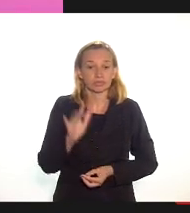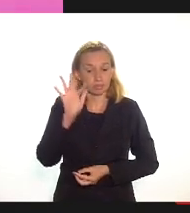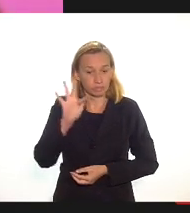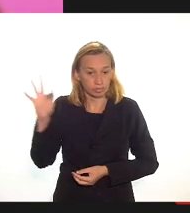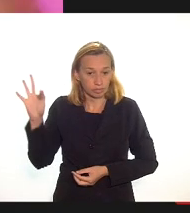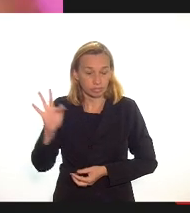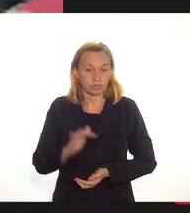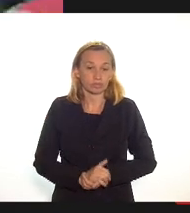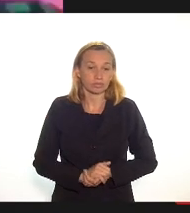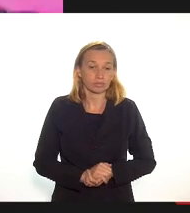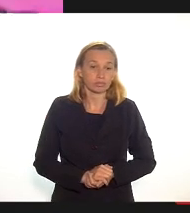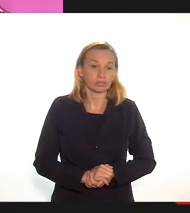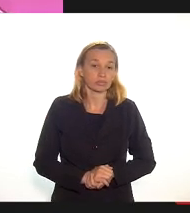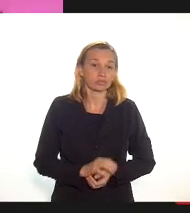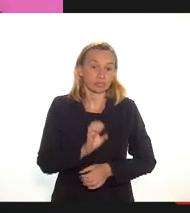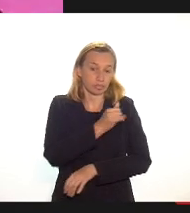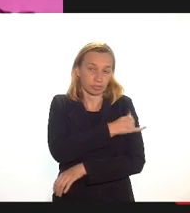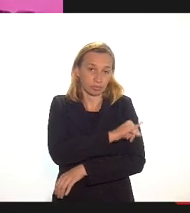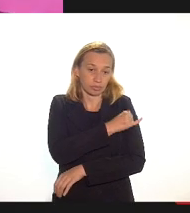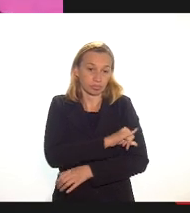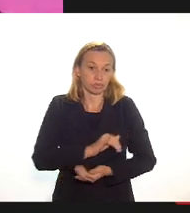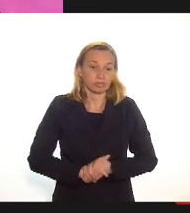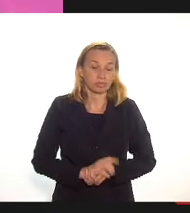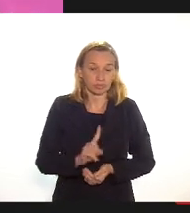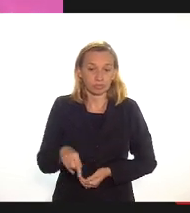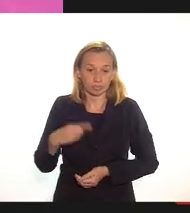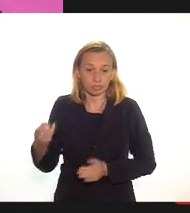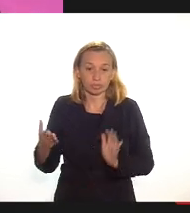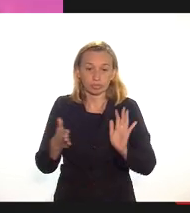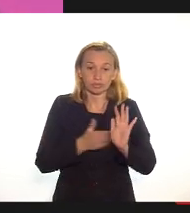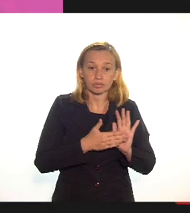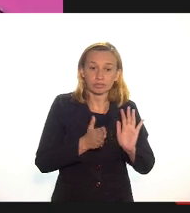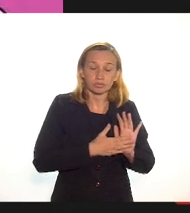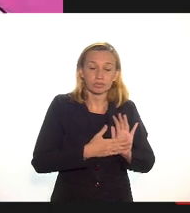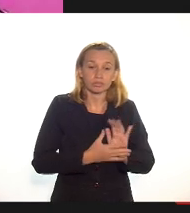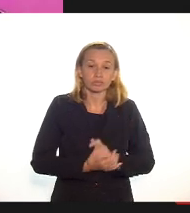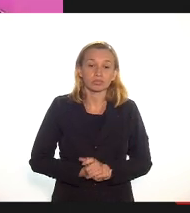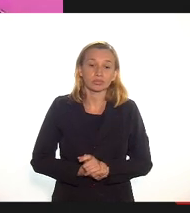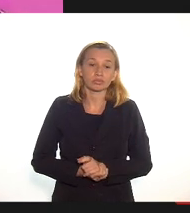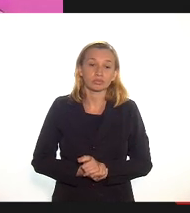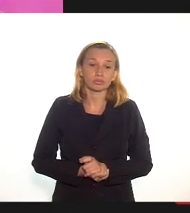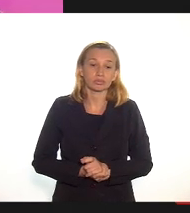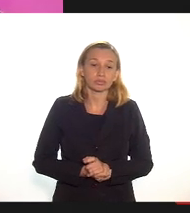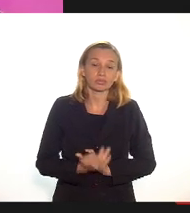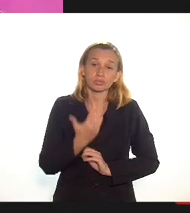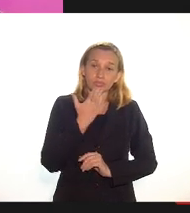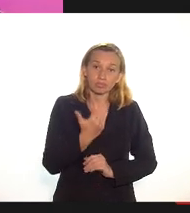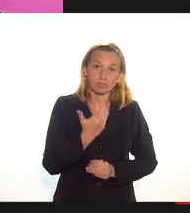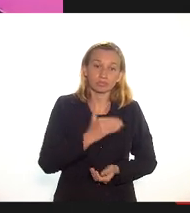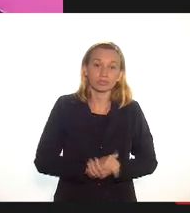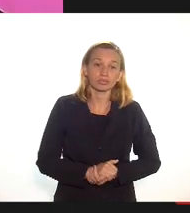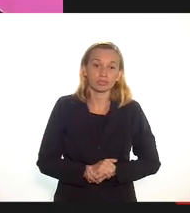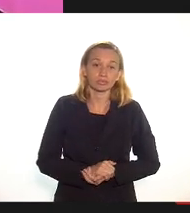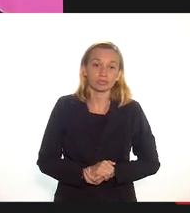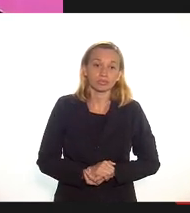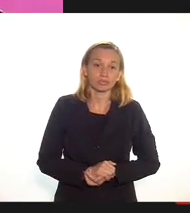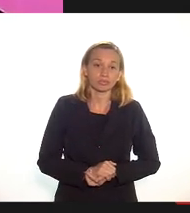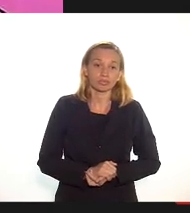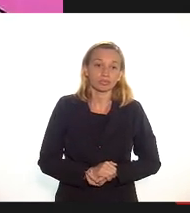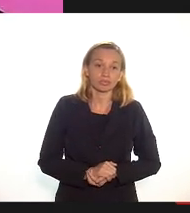federais no Rio. A outra proposta foi que a gente solicitasse,